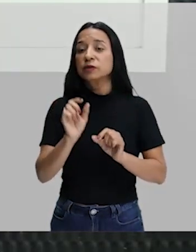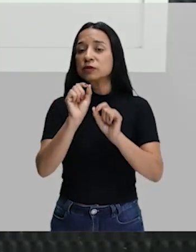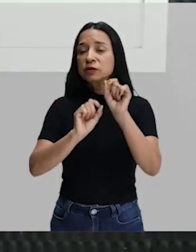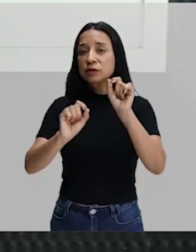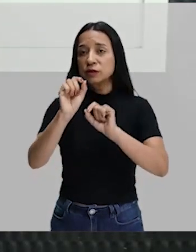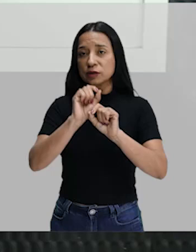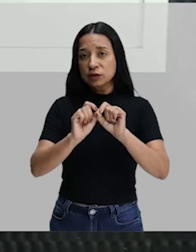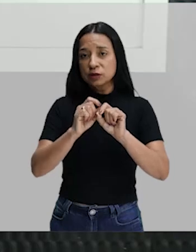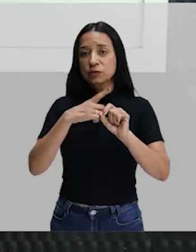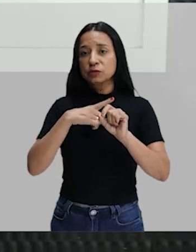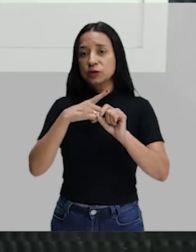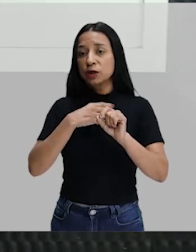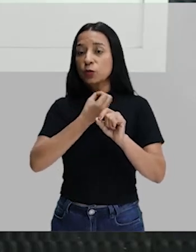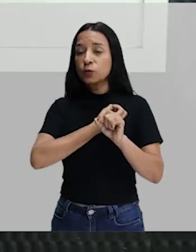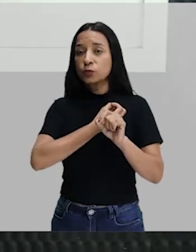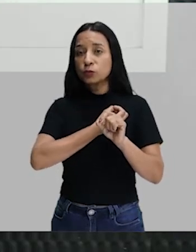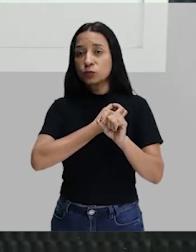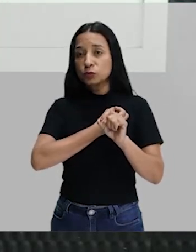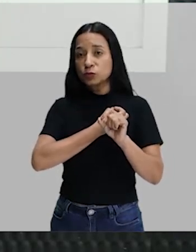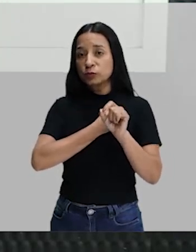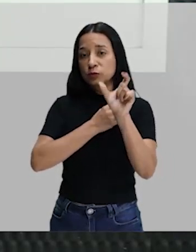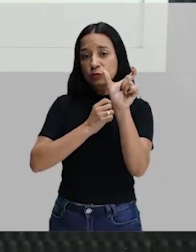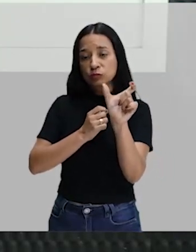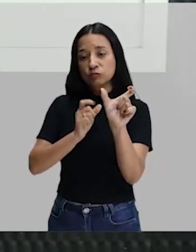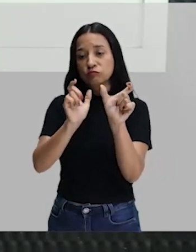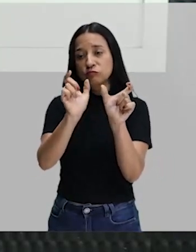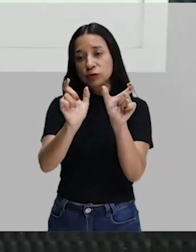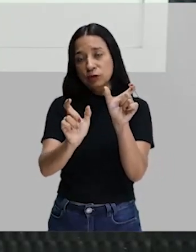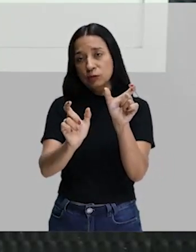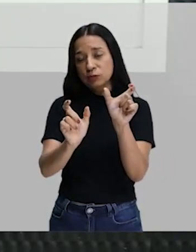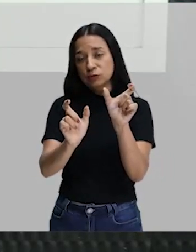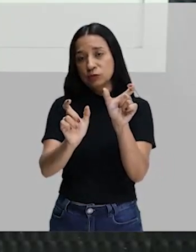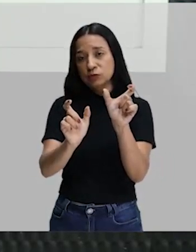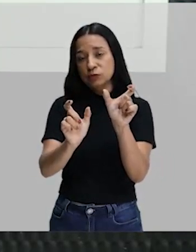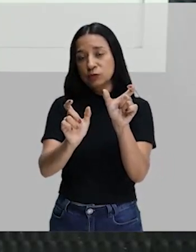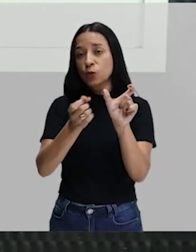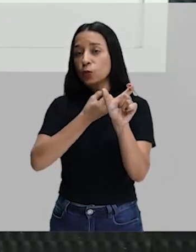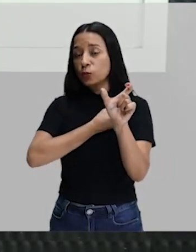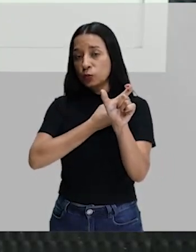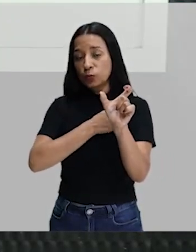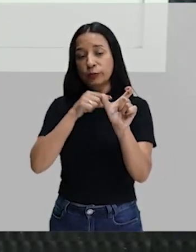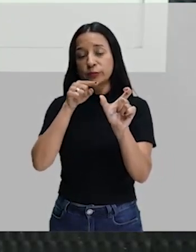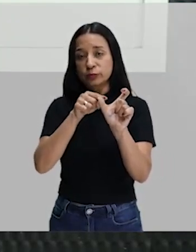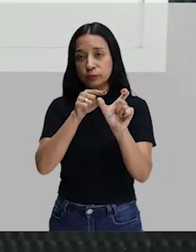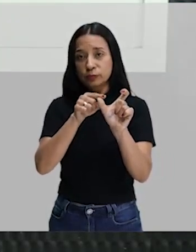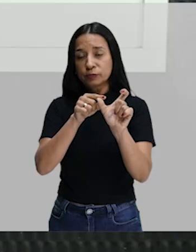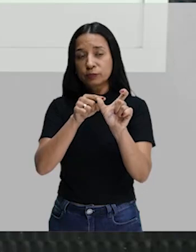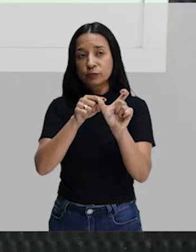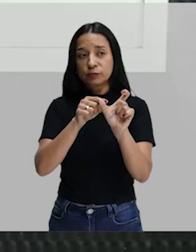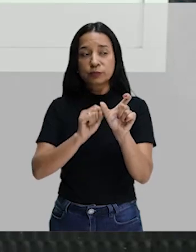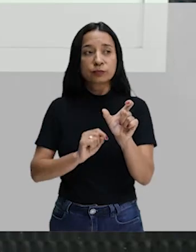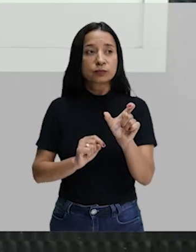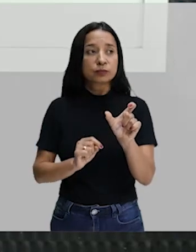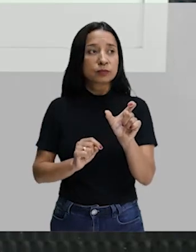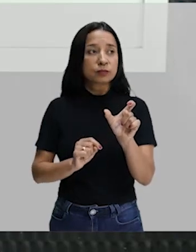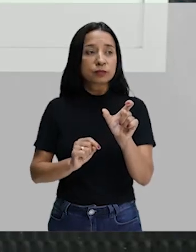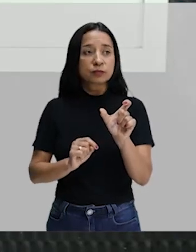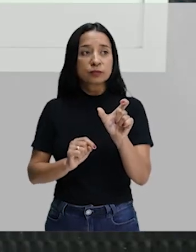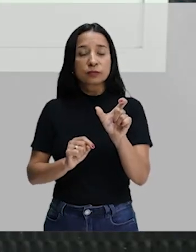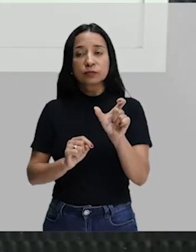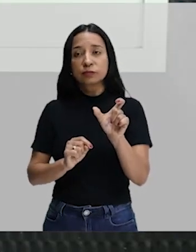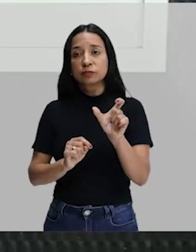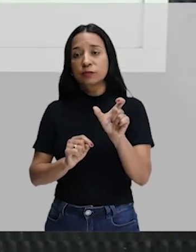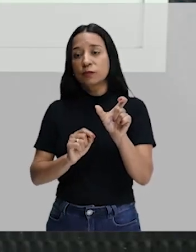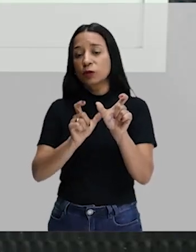os coeficientes dos termos de mesmo grau, os coeficientes